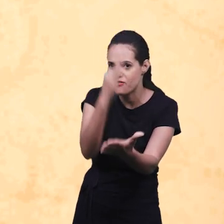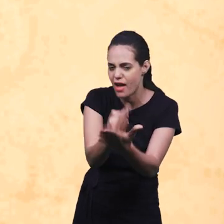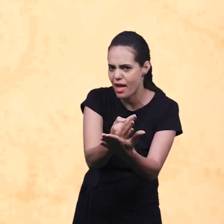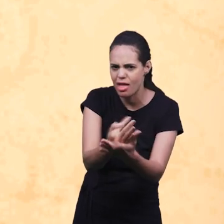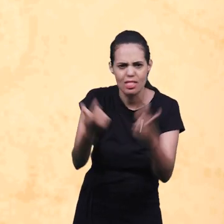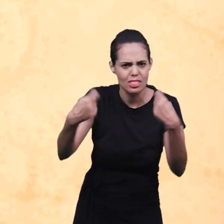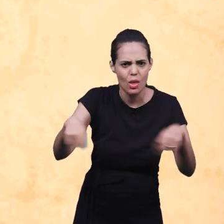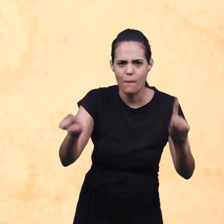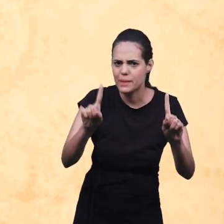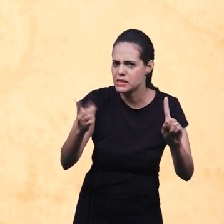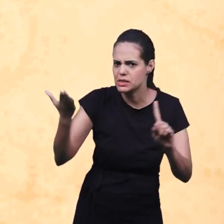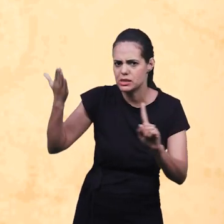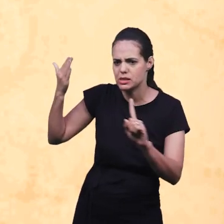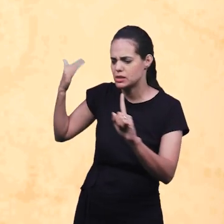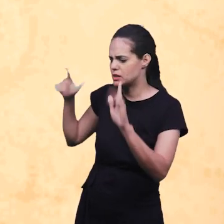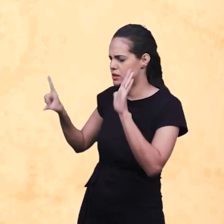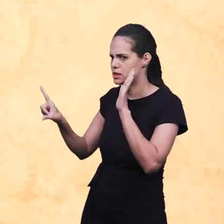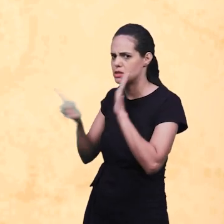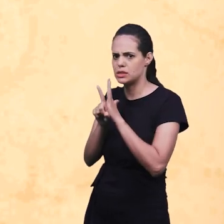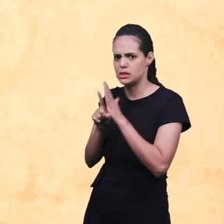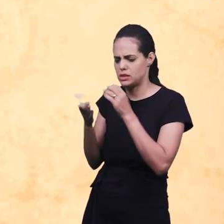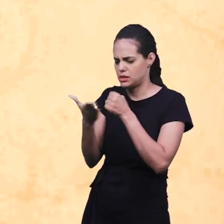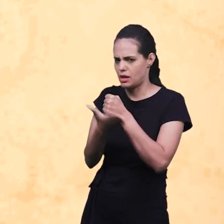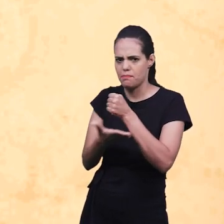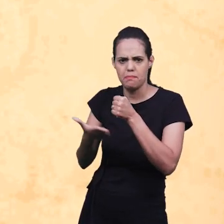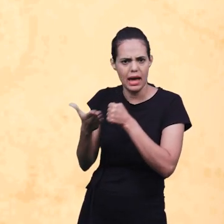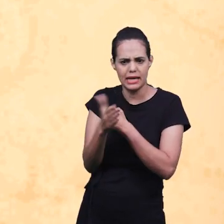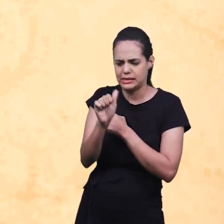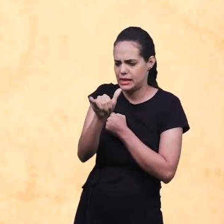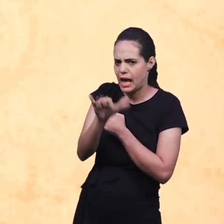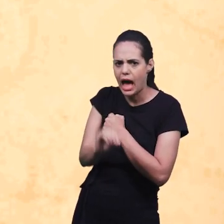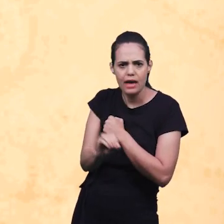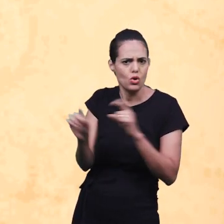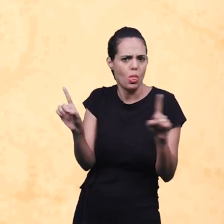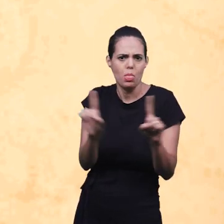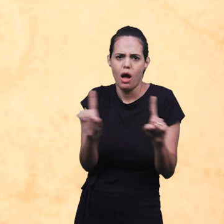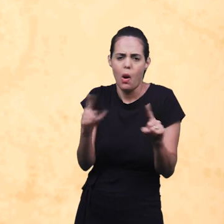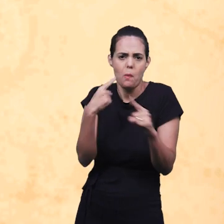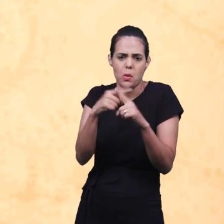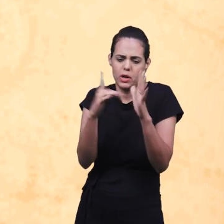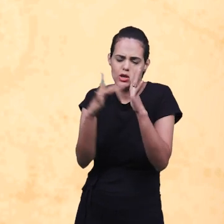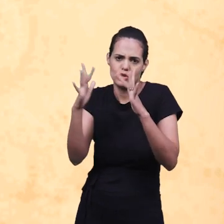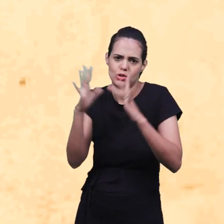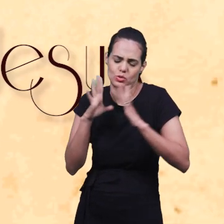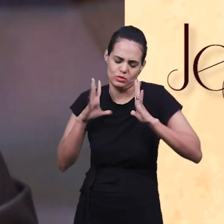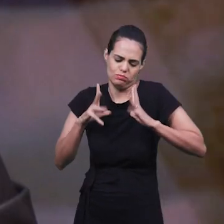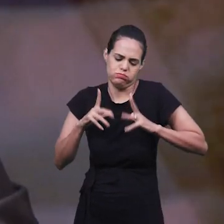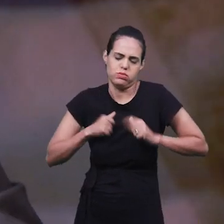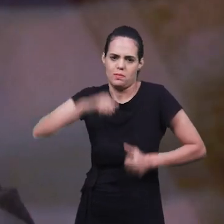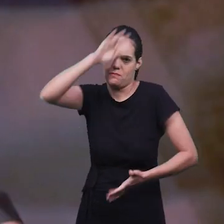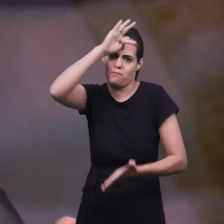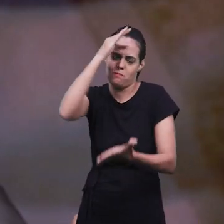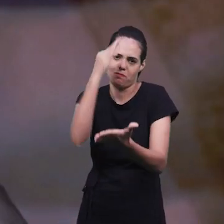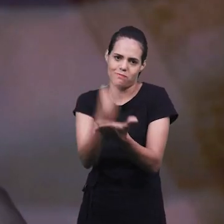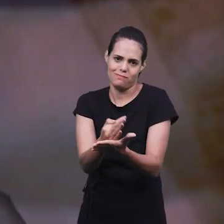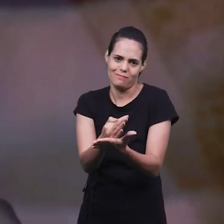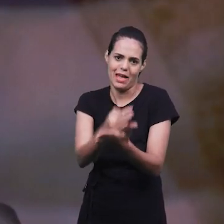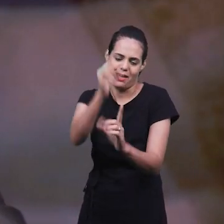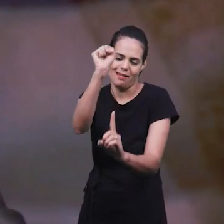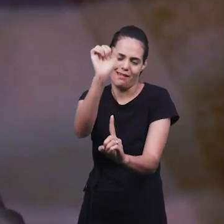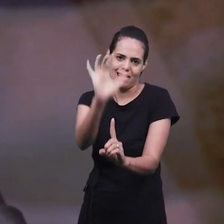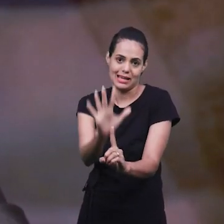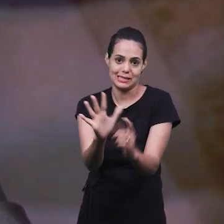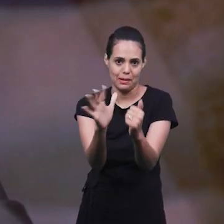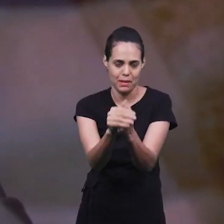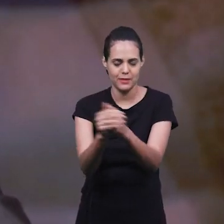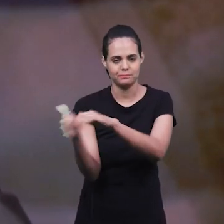todos sois filhos de Deus pela fé em Cristo Jesus. Aqui Paulo